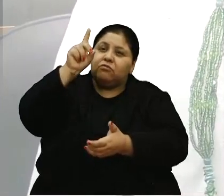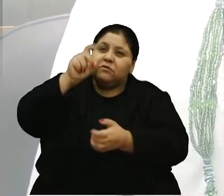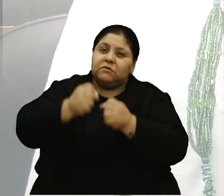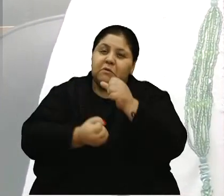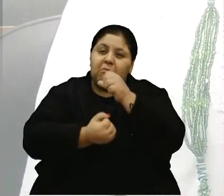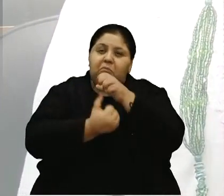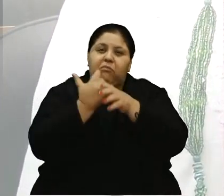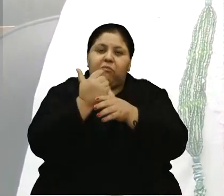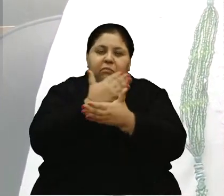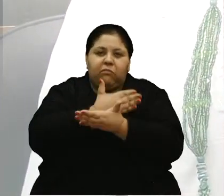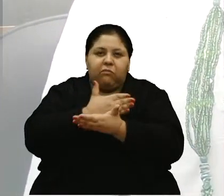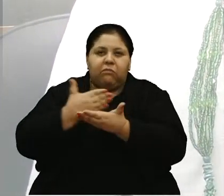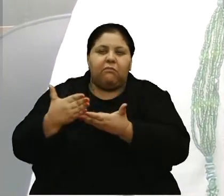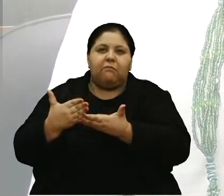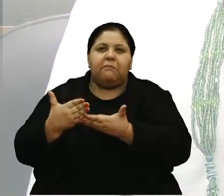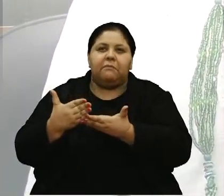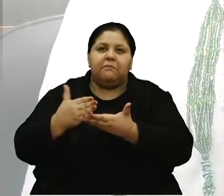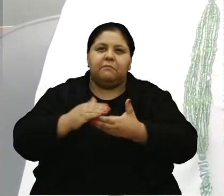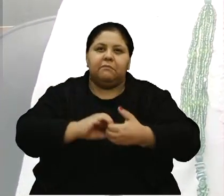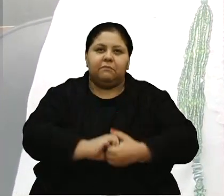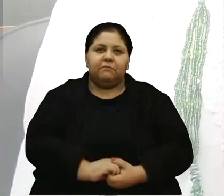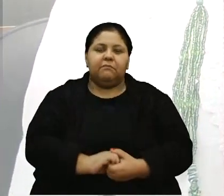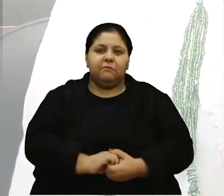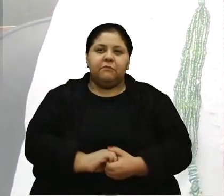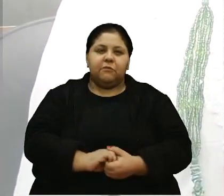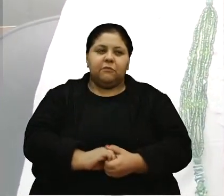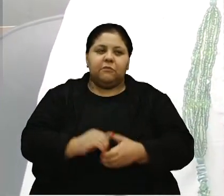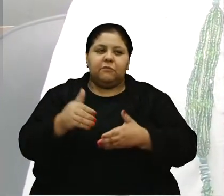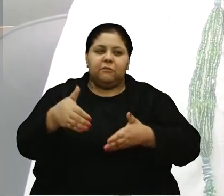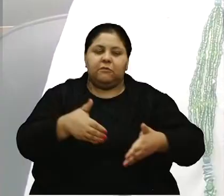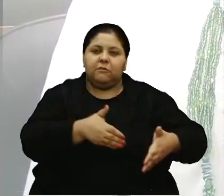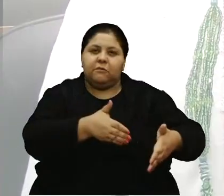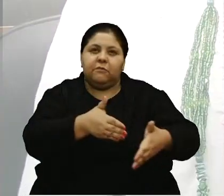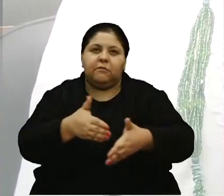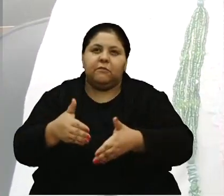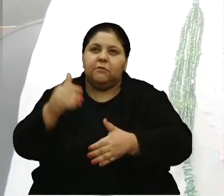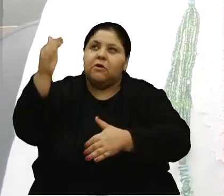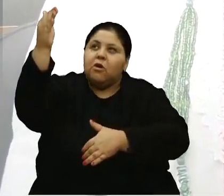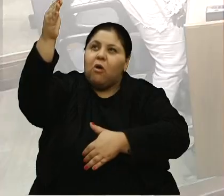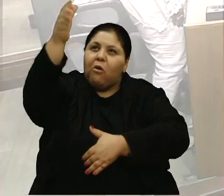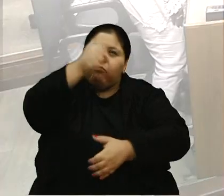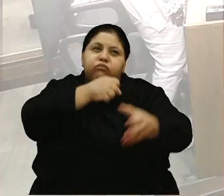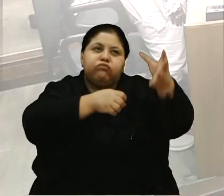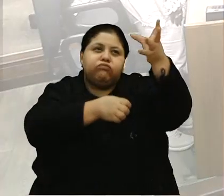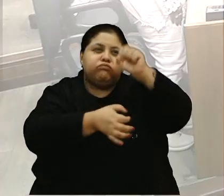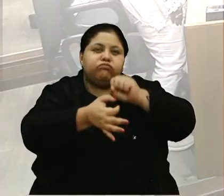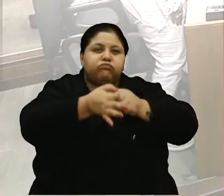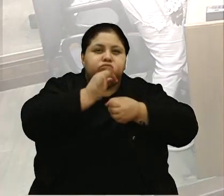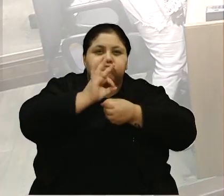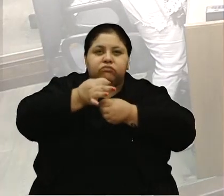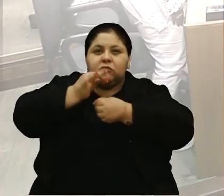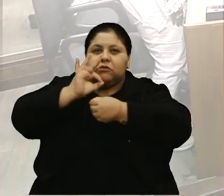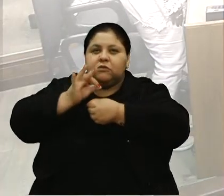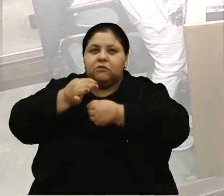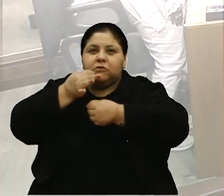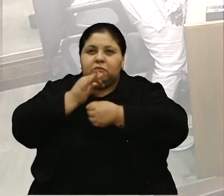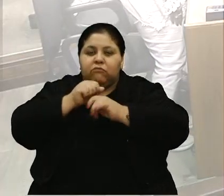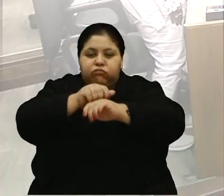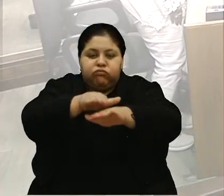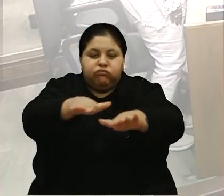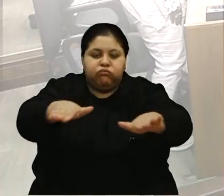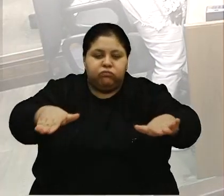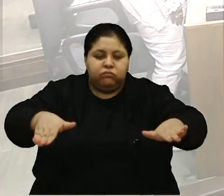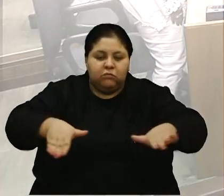Deus executa, em teus vinhos a seiva bendita, neste solo